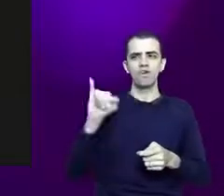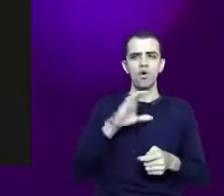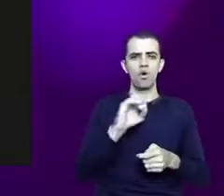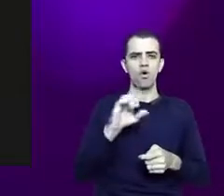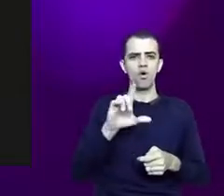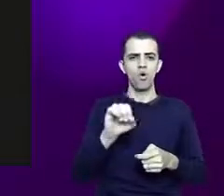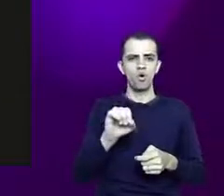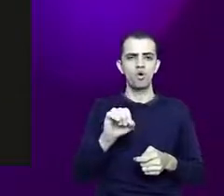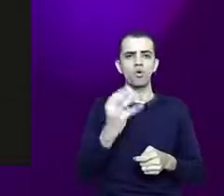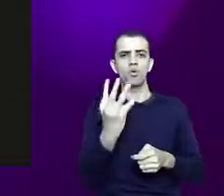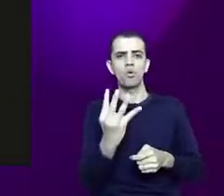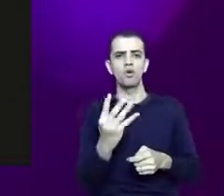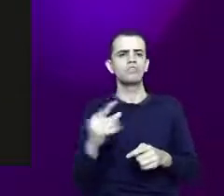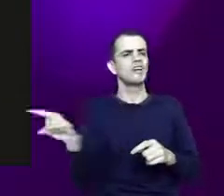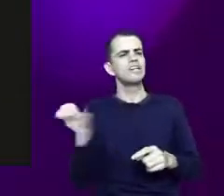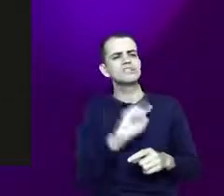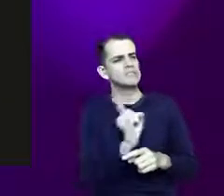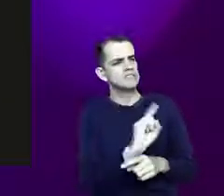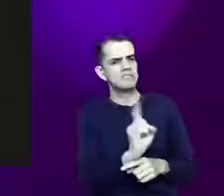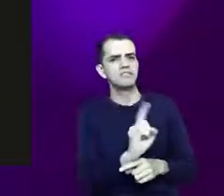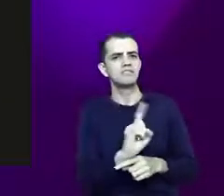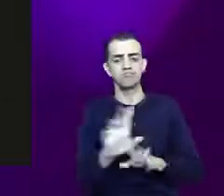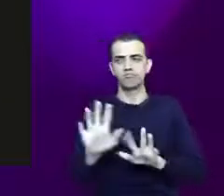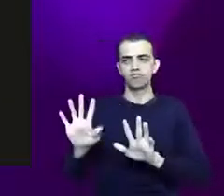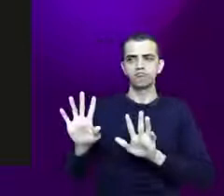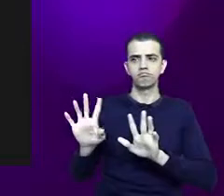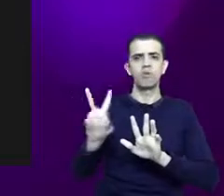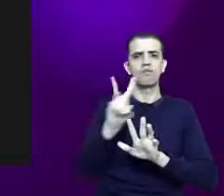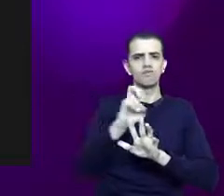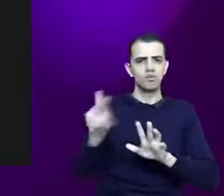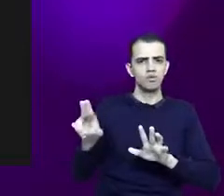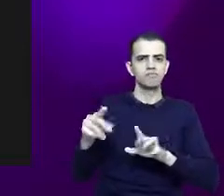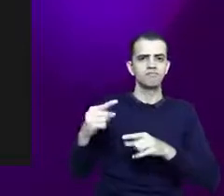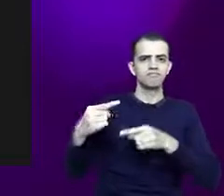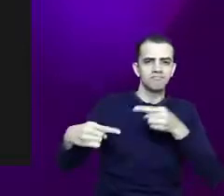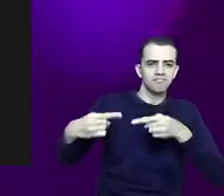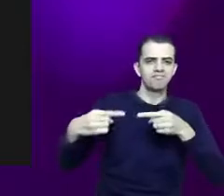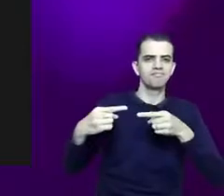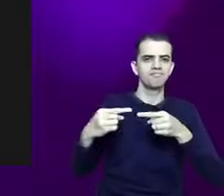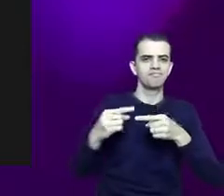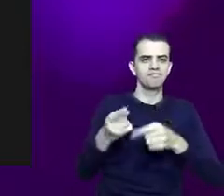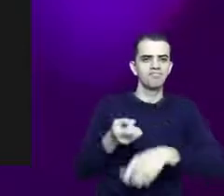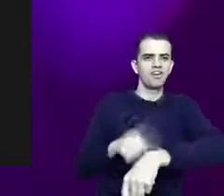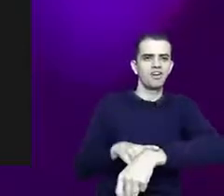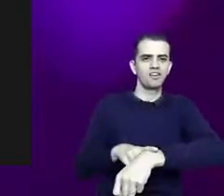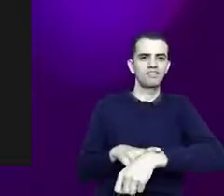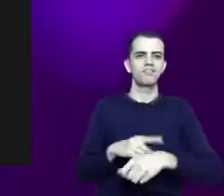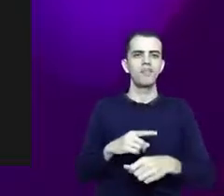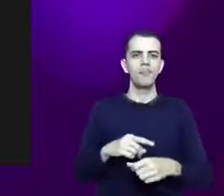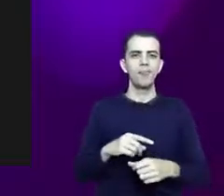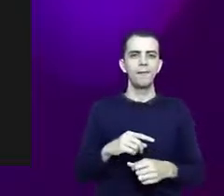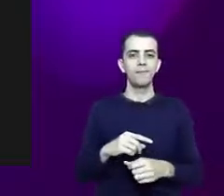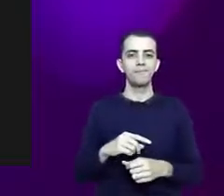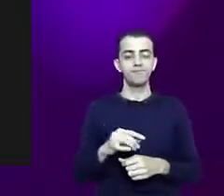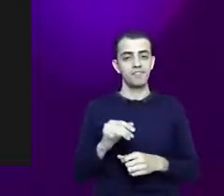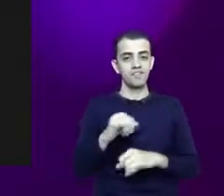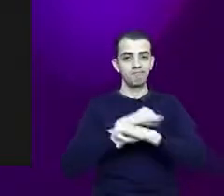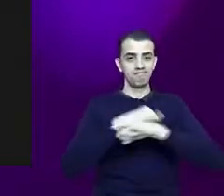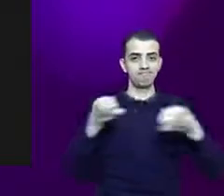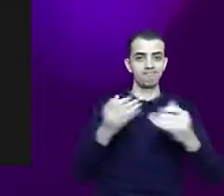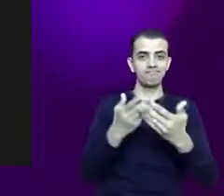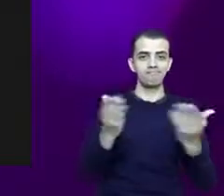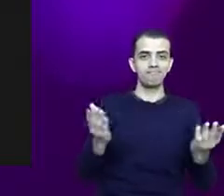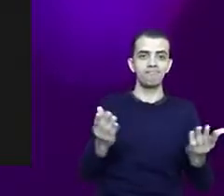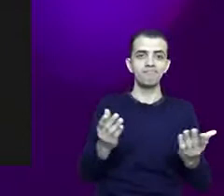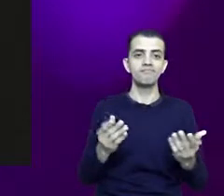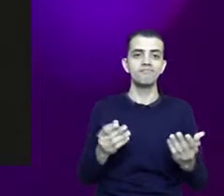de 4. Ele, não preciso. Eu falei assim, não. Então, nessa situação, até eu digo com vocês, né?